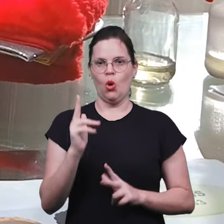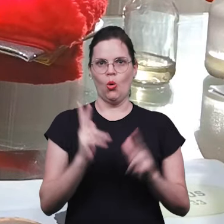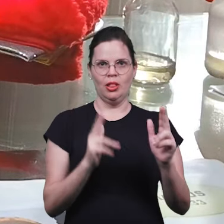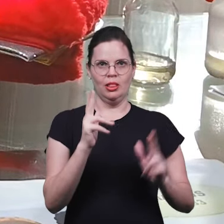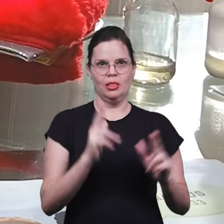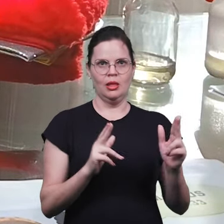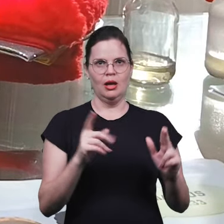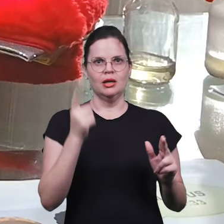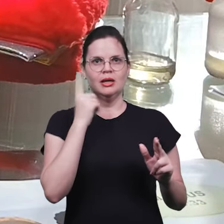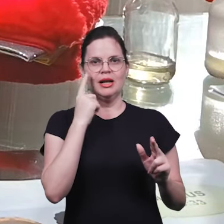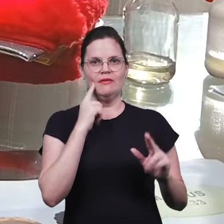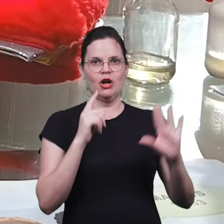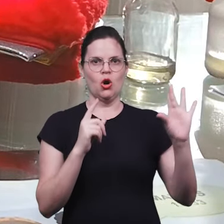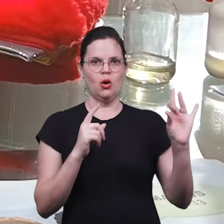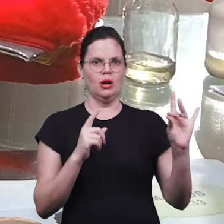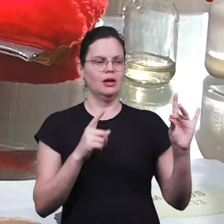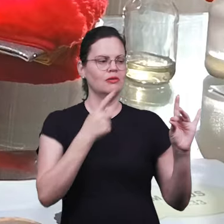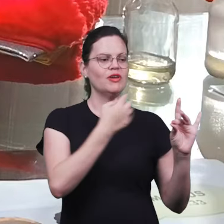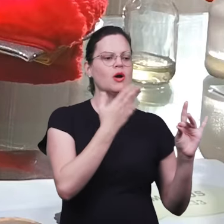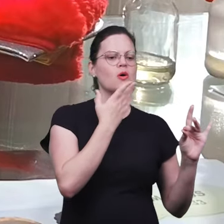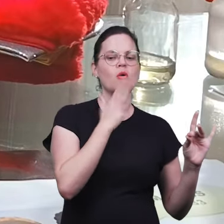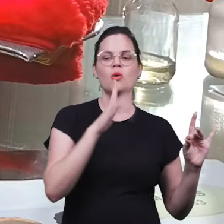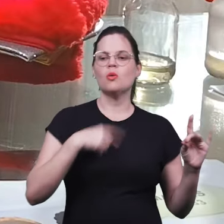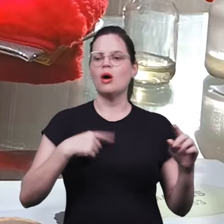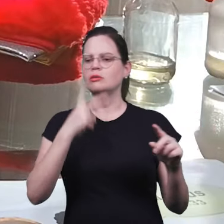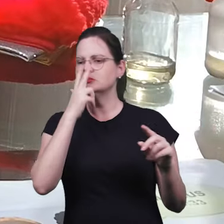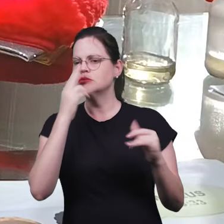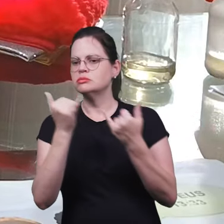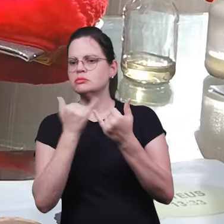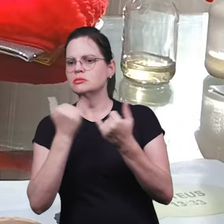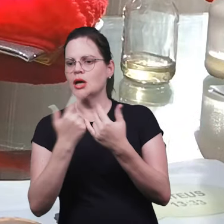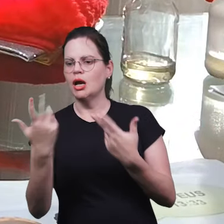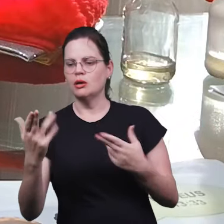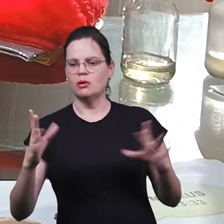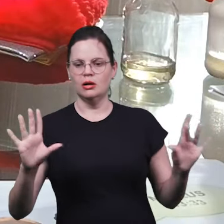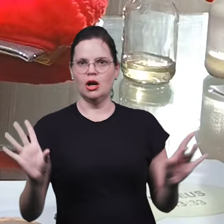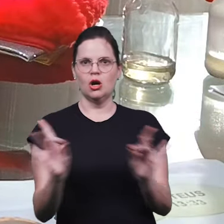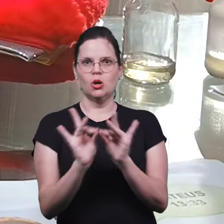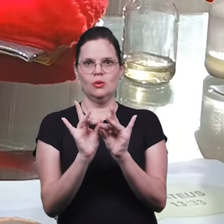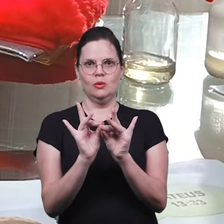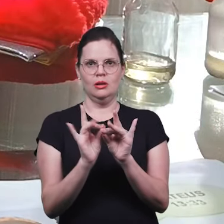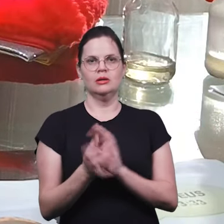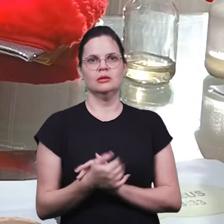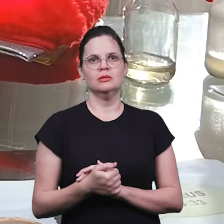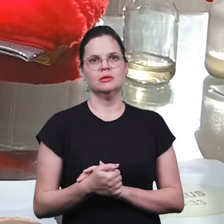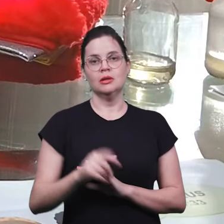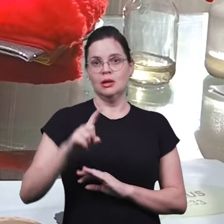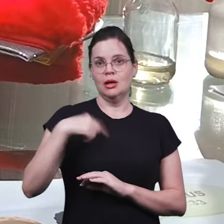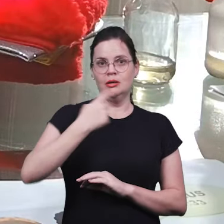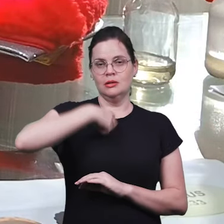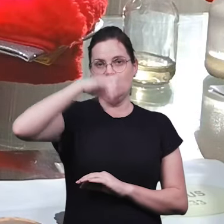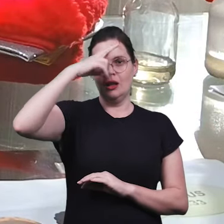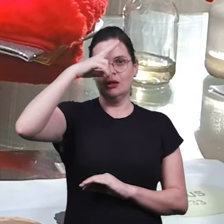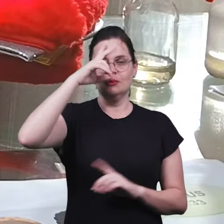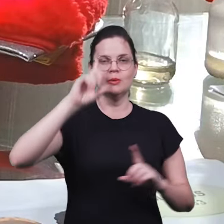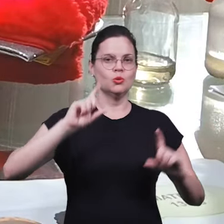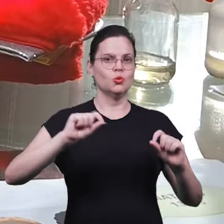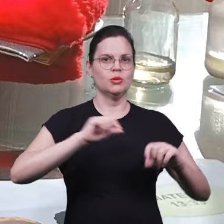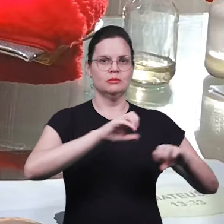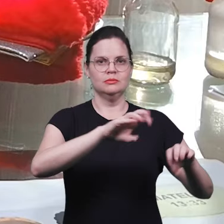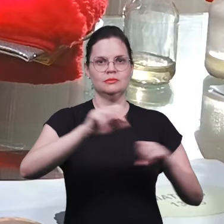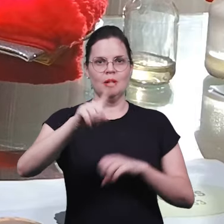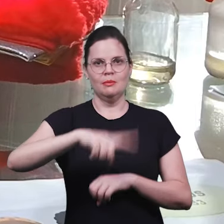criança a cortar e ela vai colar as figuras, tá vendo? E nesse momento a gente vai estar lembrando aquilo que foi ensinado